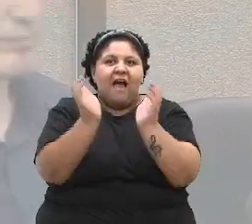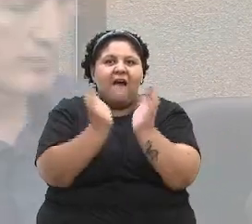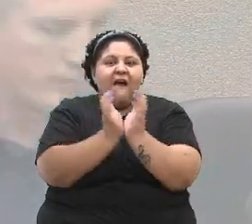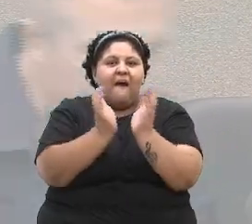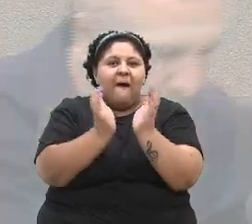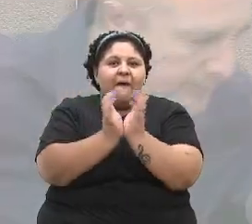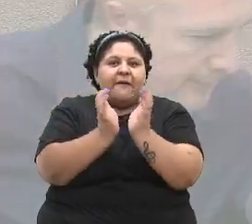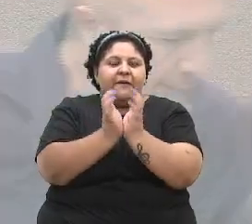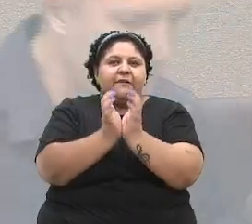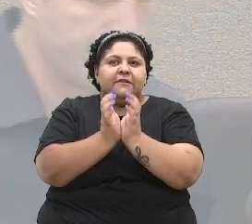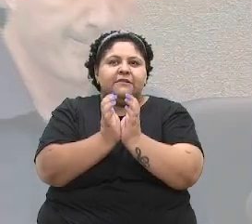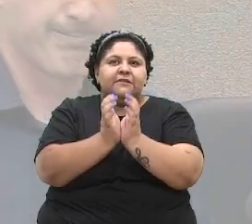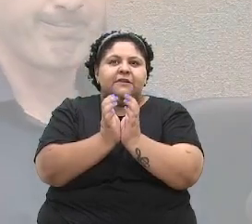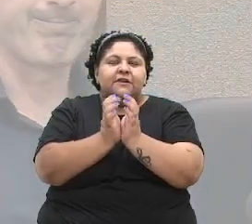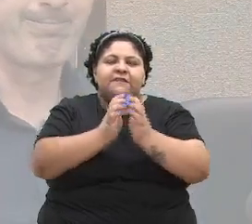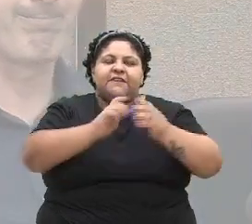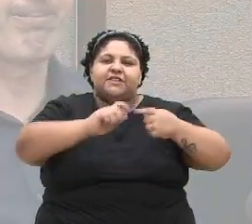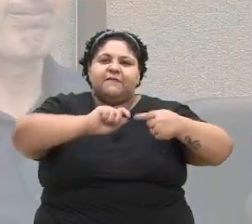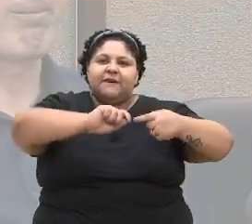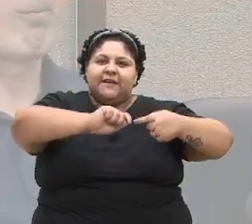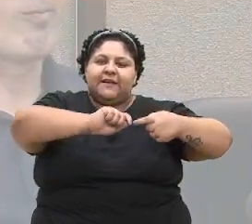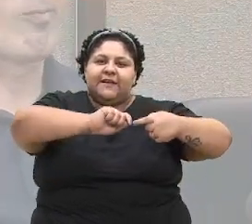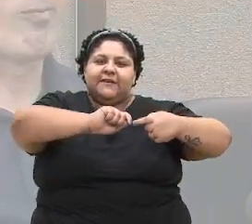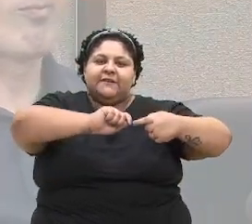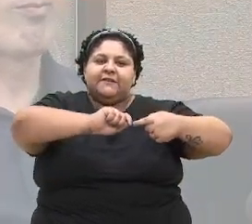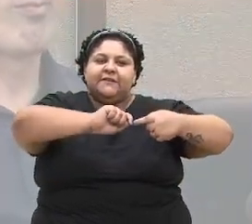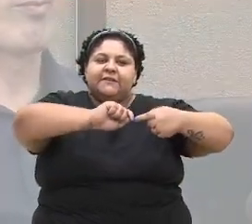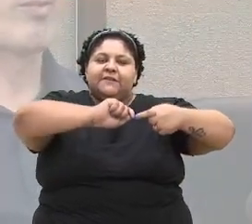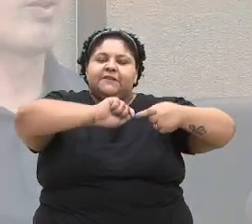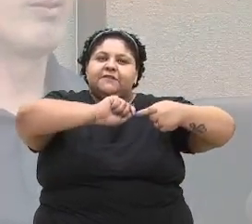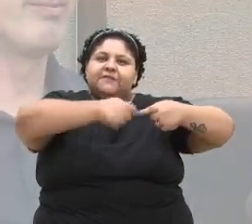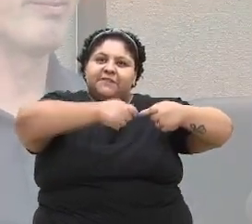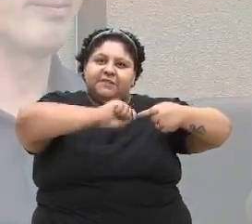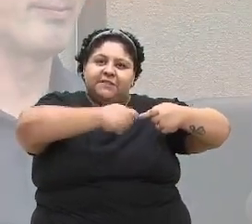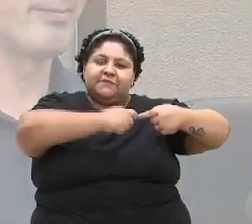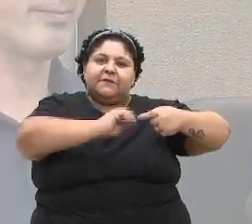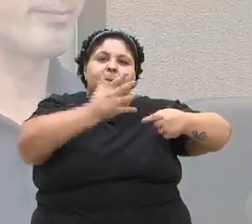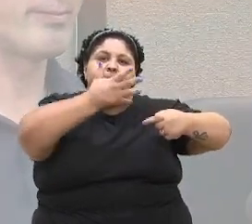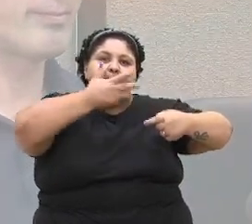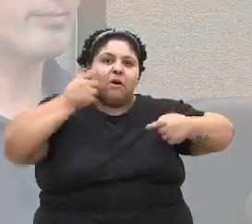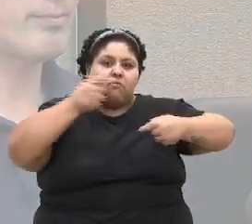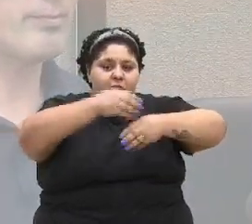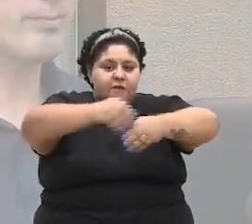feijão, pão e farinha da cesta básica de alimentos.